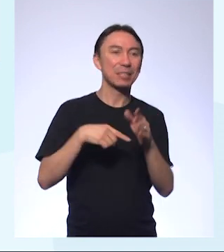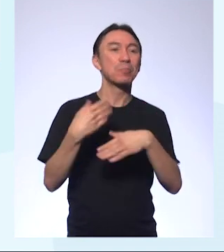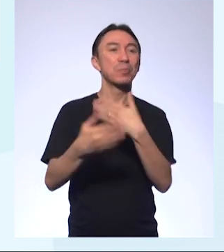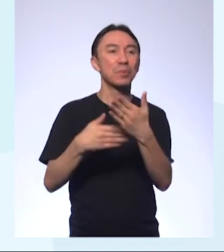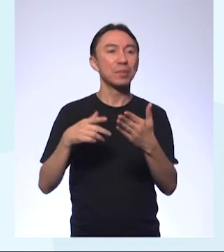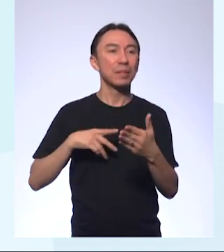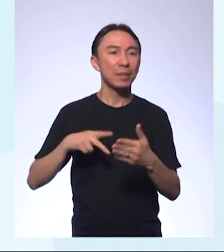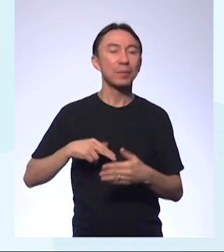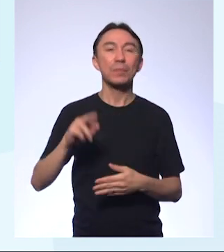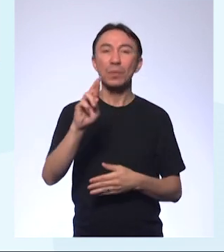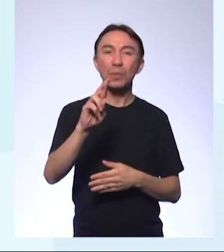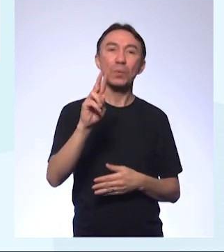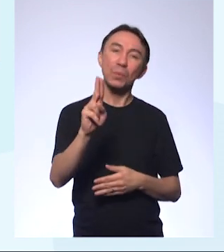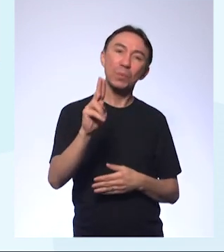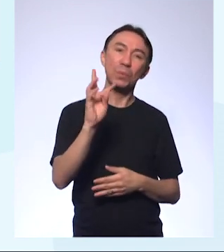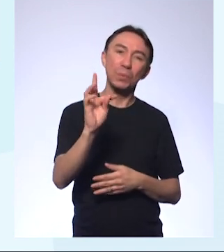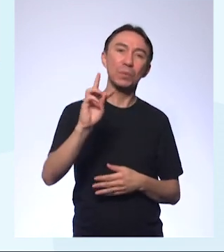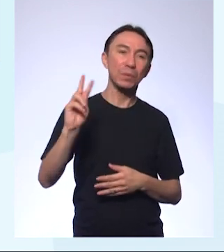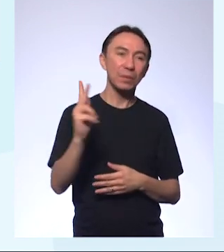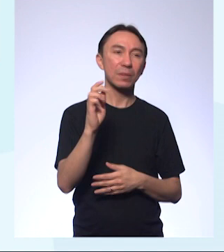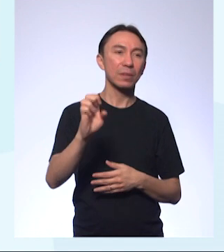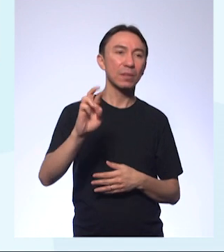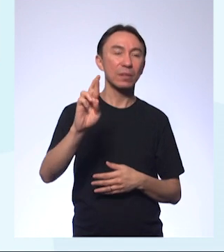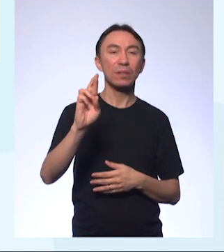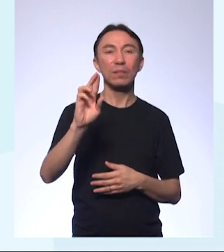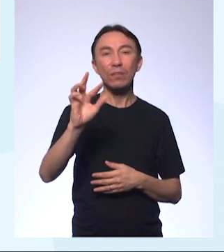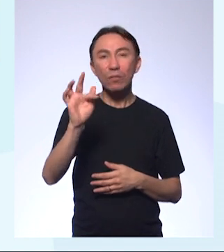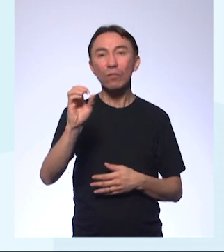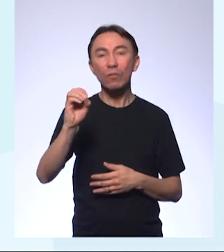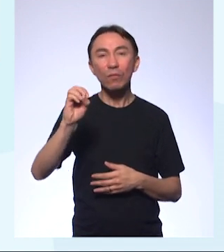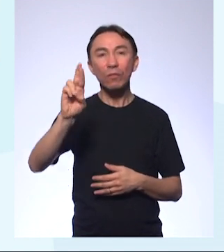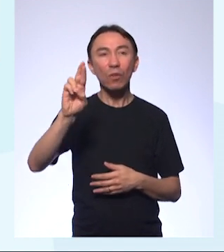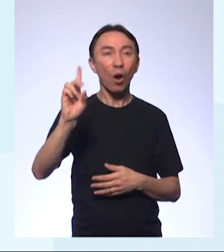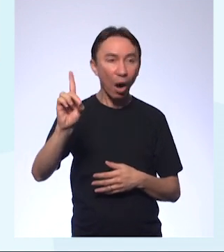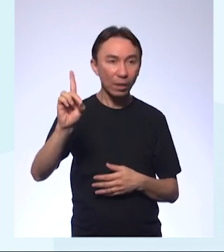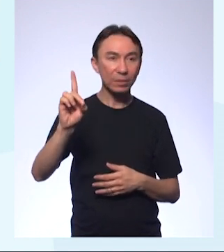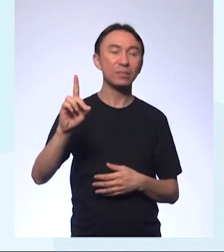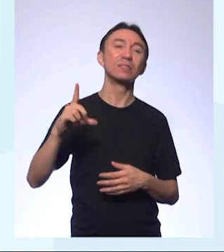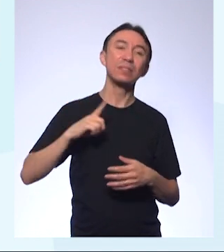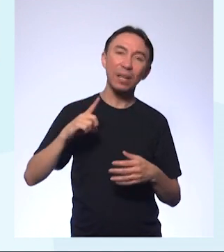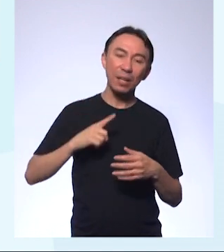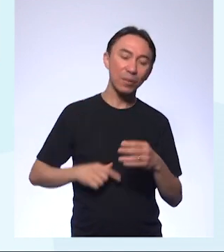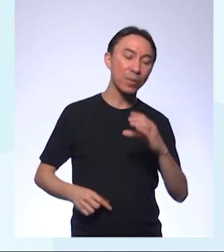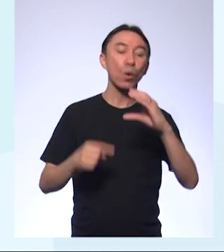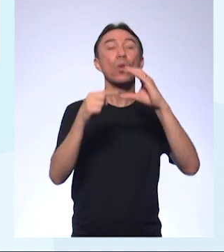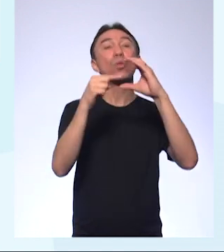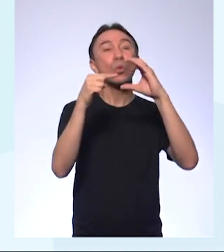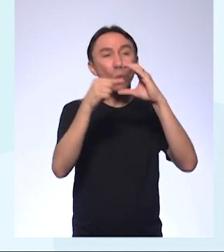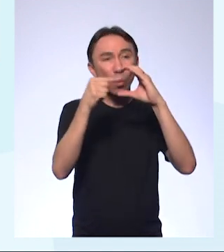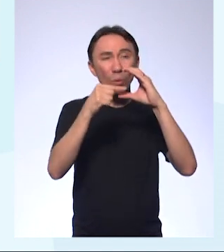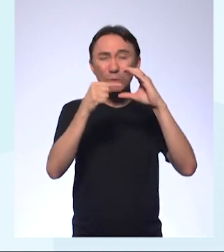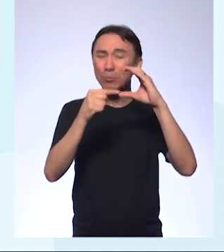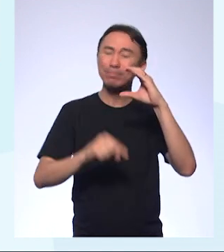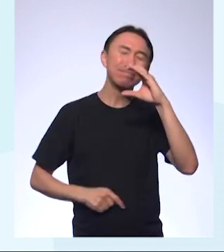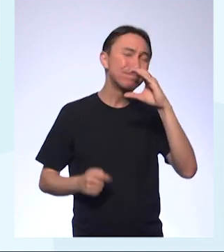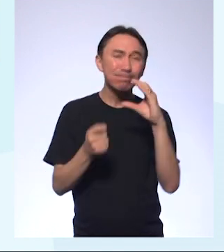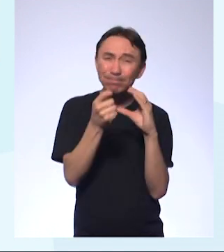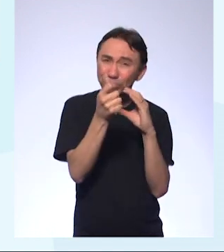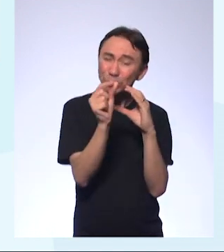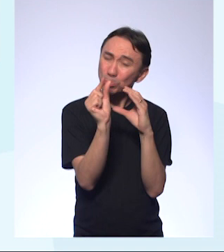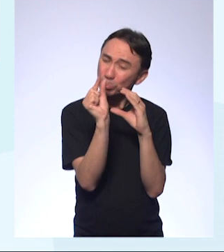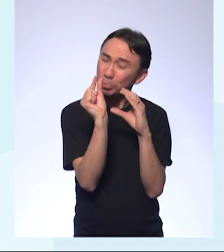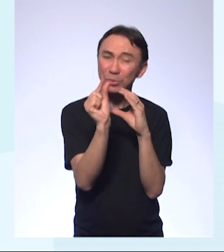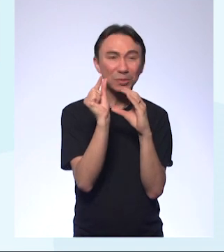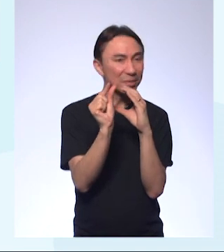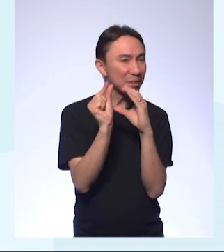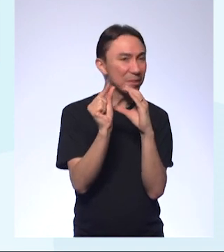Rutherford, que já difere bastante, porque ele tem um núcleo, esse núcleo muito menor em relação ao átomo, em relação à